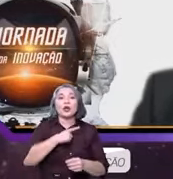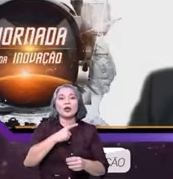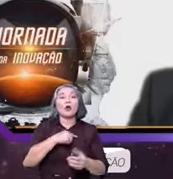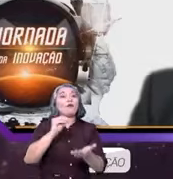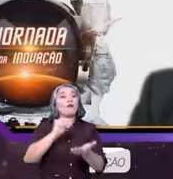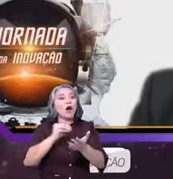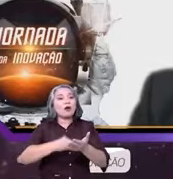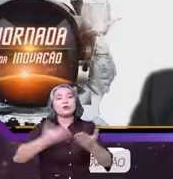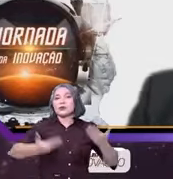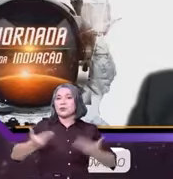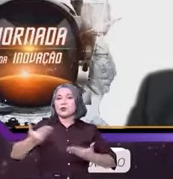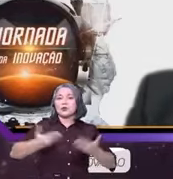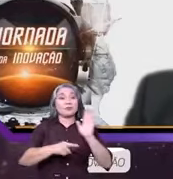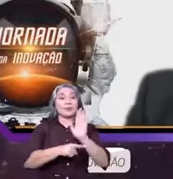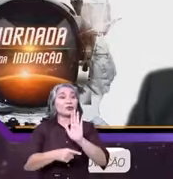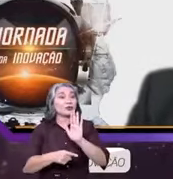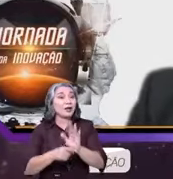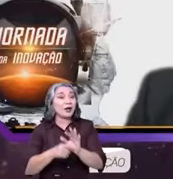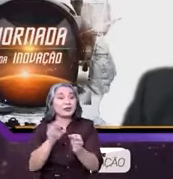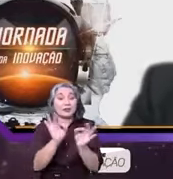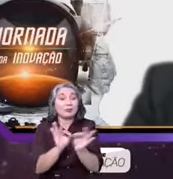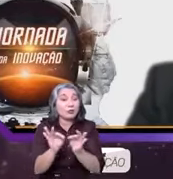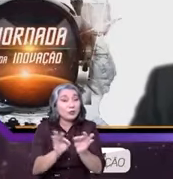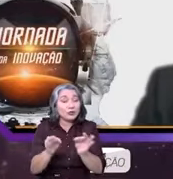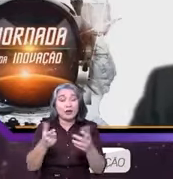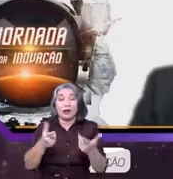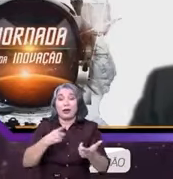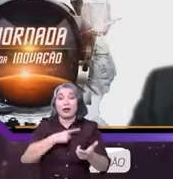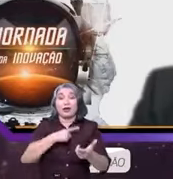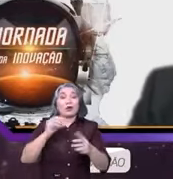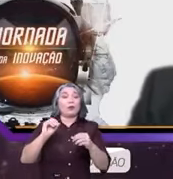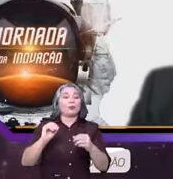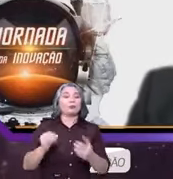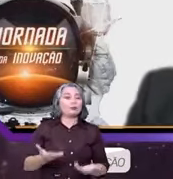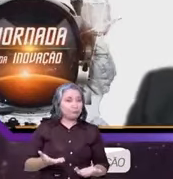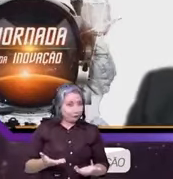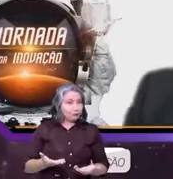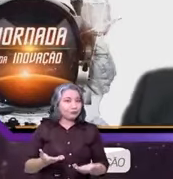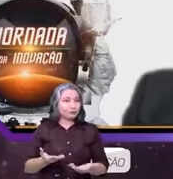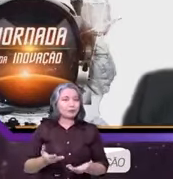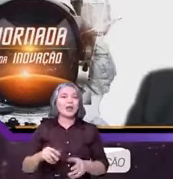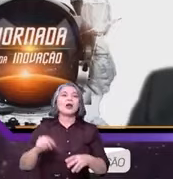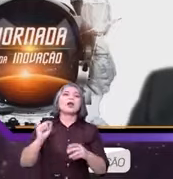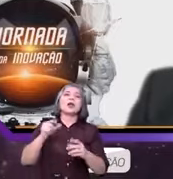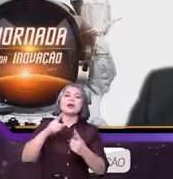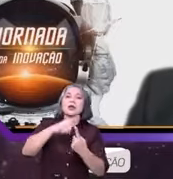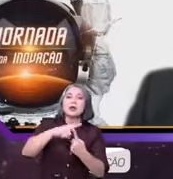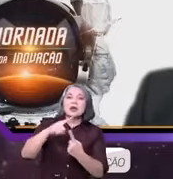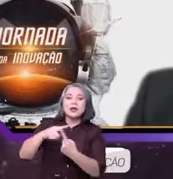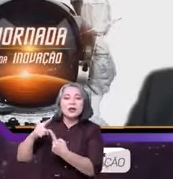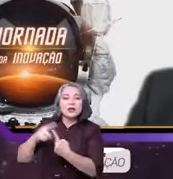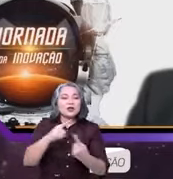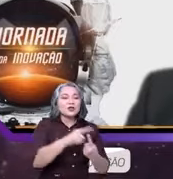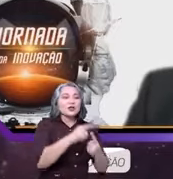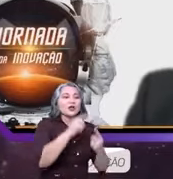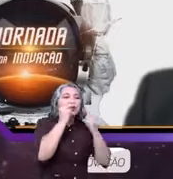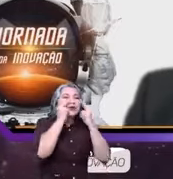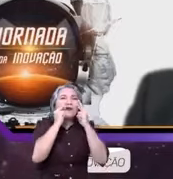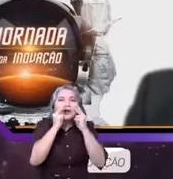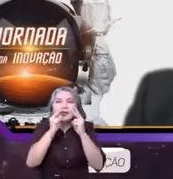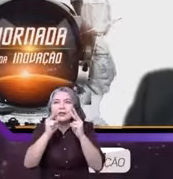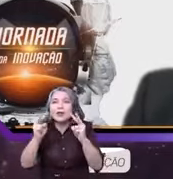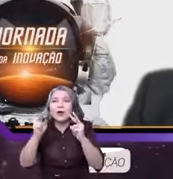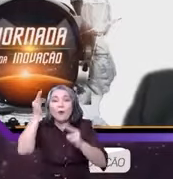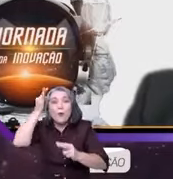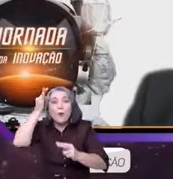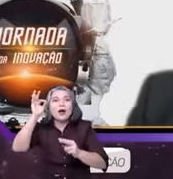servidores. Eu preciso me adaptar para um novo acórdão. Esse tipo de visão, o ágil permite.